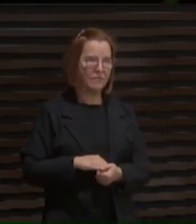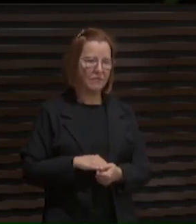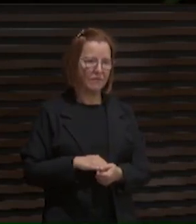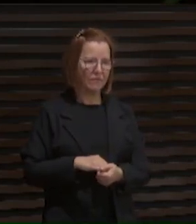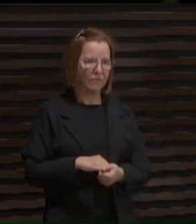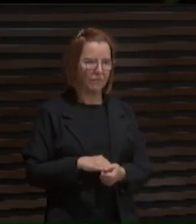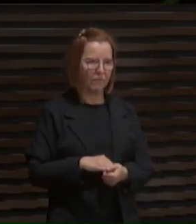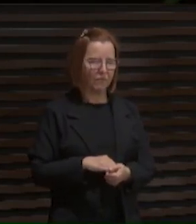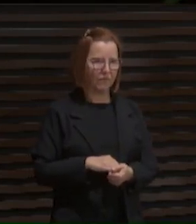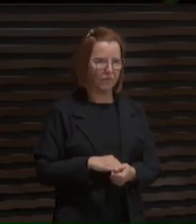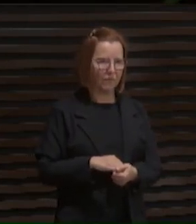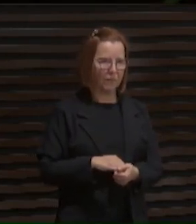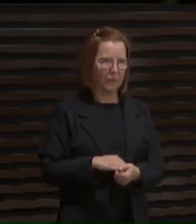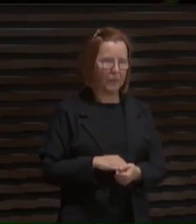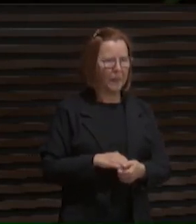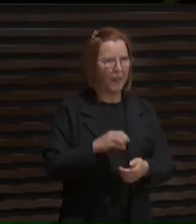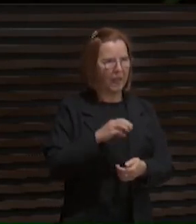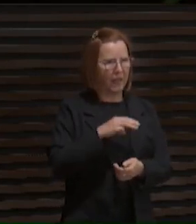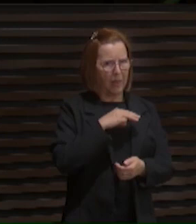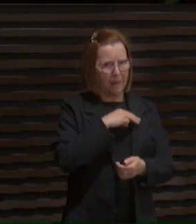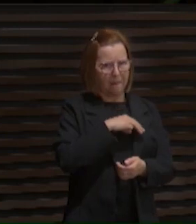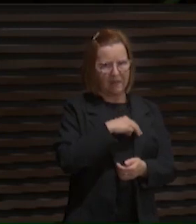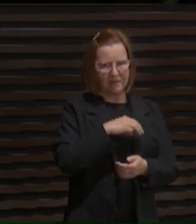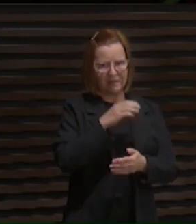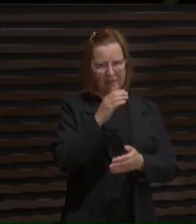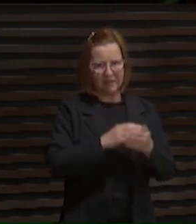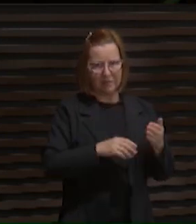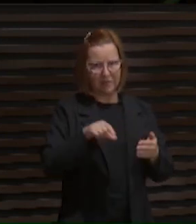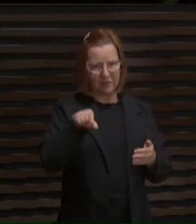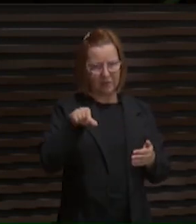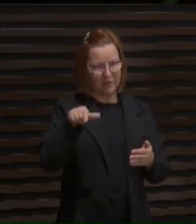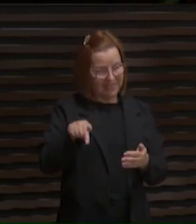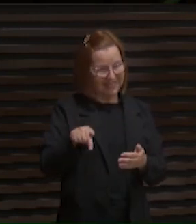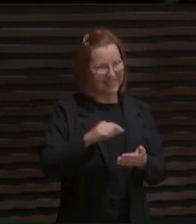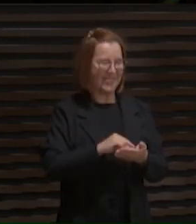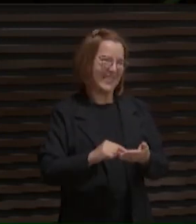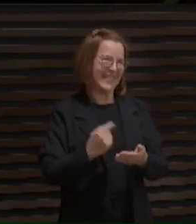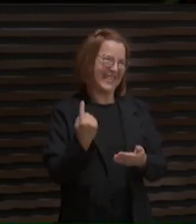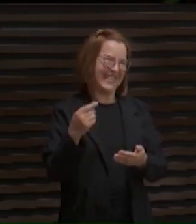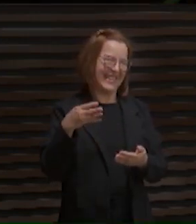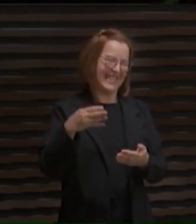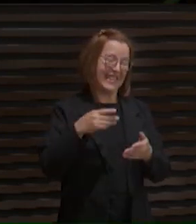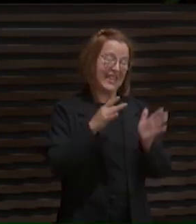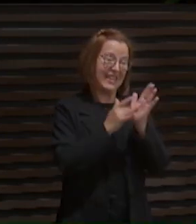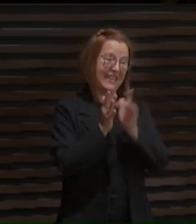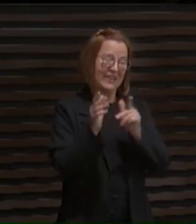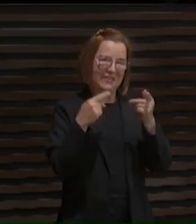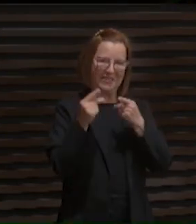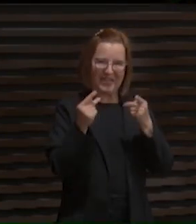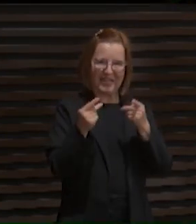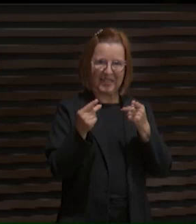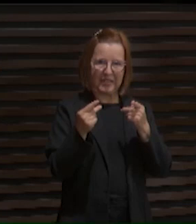Eu citei há pouco Mateus 7,14. Vamos ler o que o Senhor Jesus diz. Em Mateus 7,14, Jesus fala que